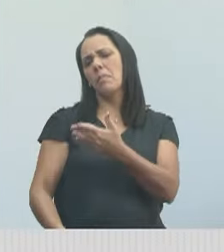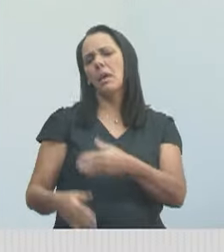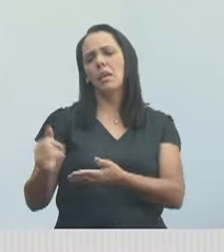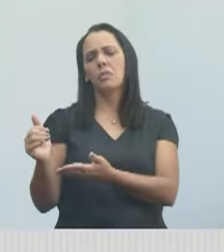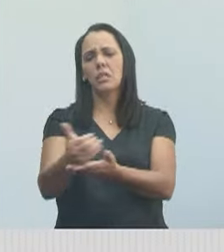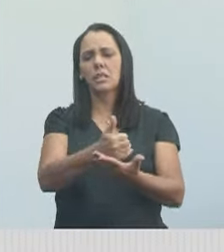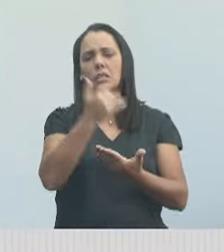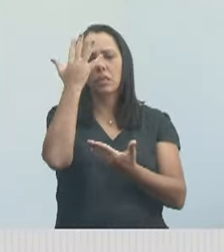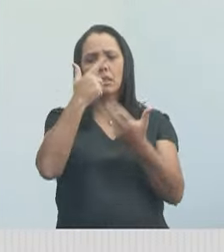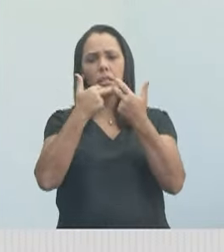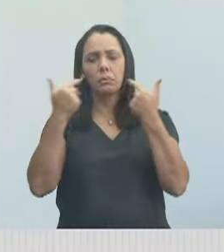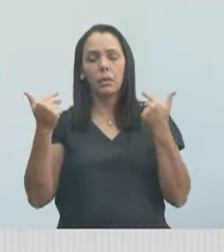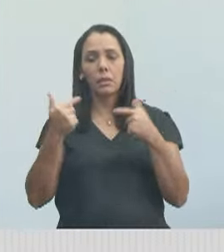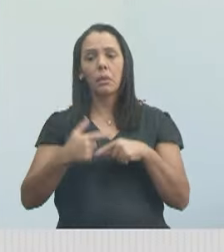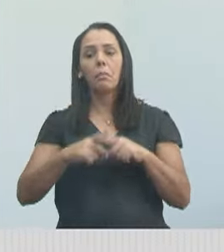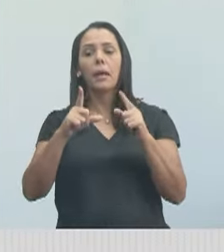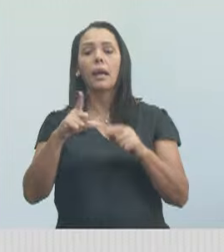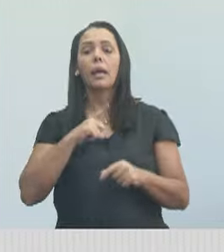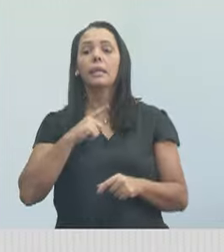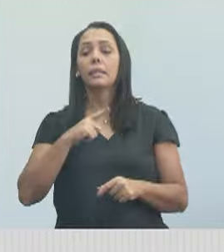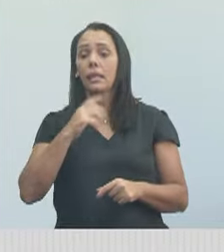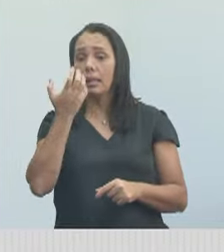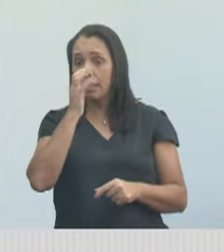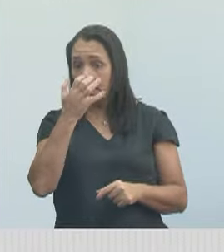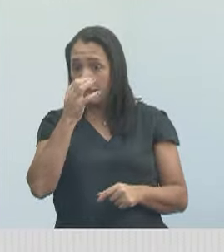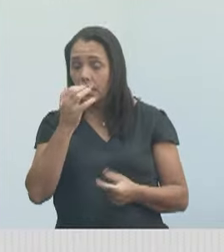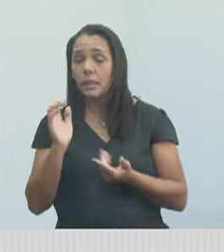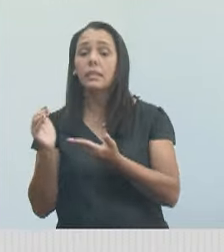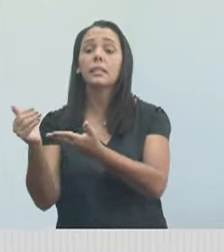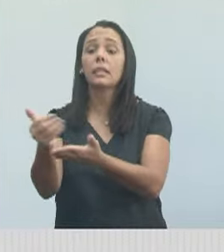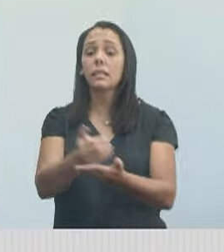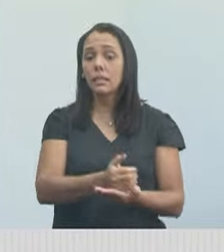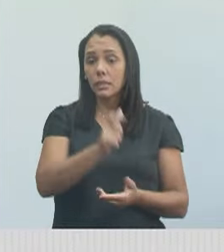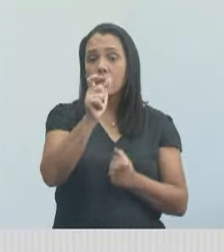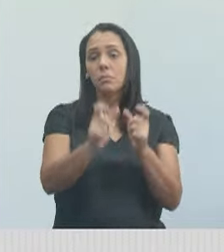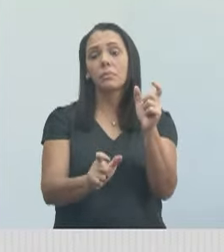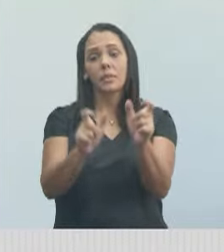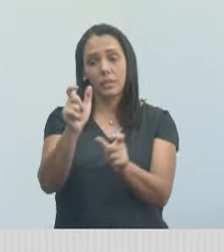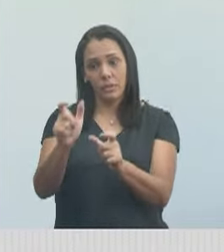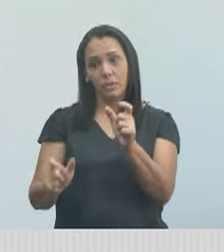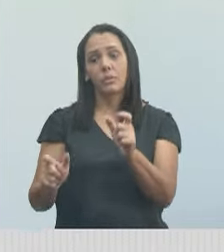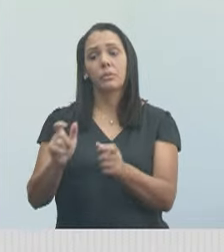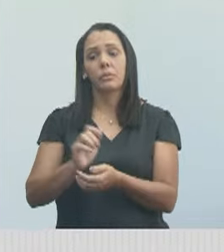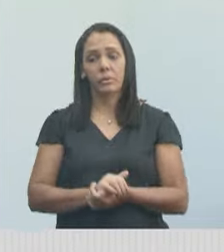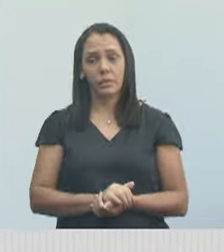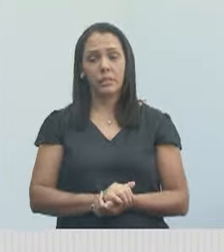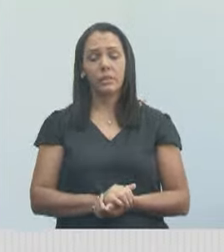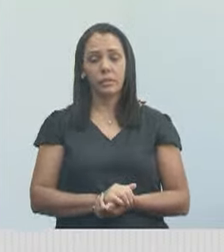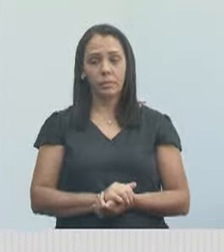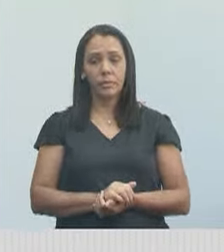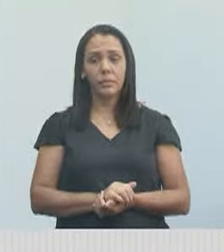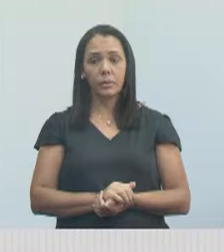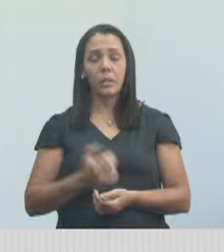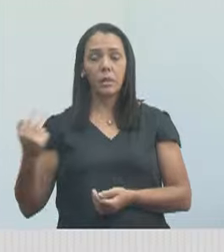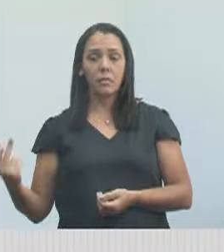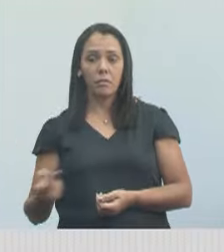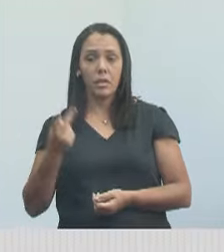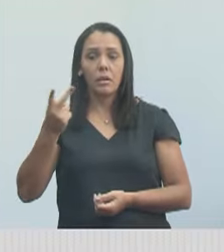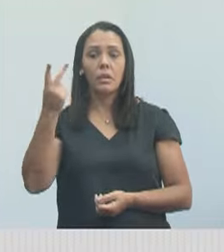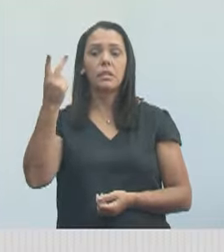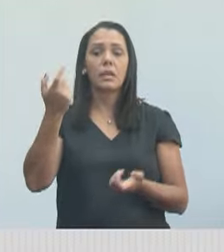há cães resgatando pessoas, não é? Animais morrem resgatando pessoas por aí, tá bom? Então, vamos valorizar mais